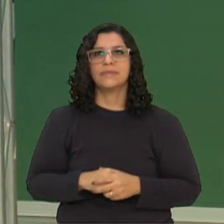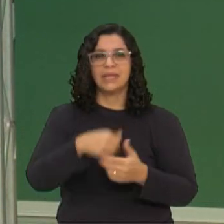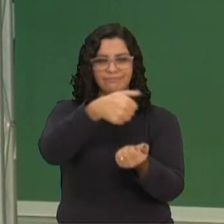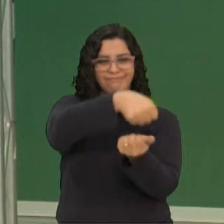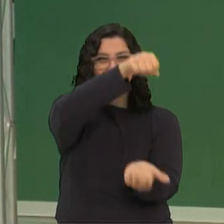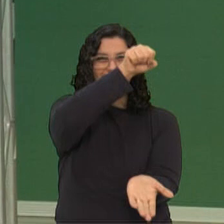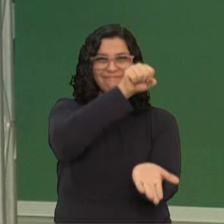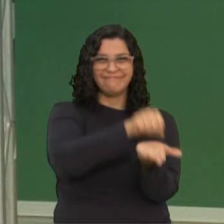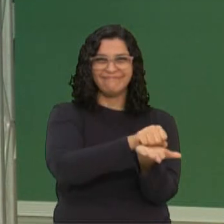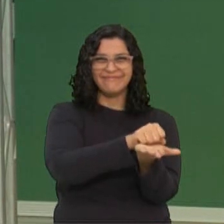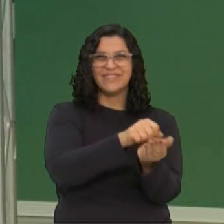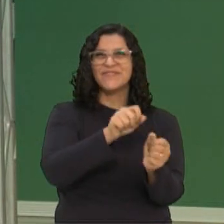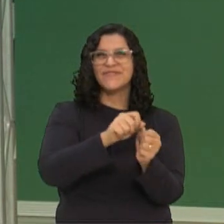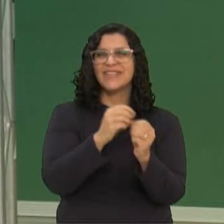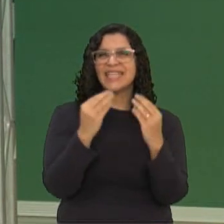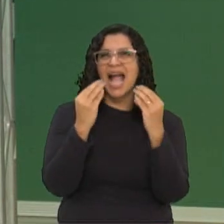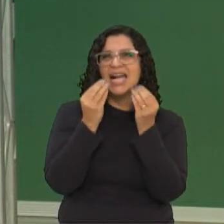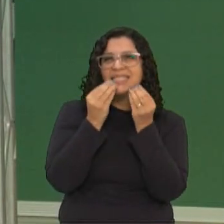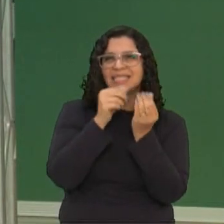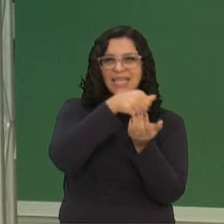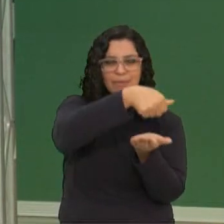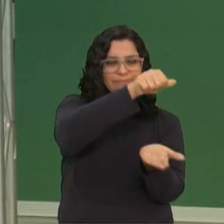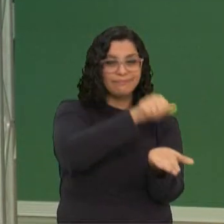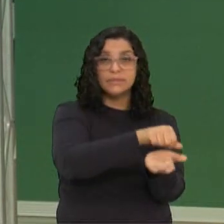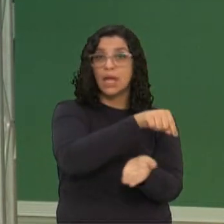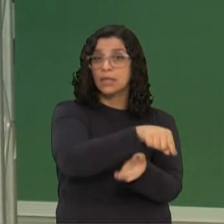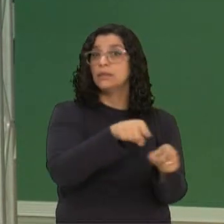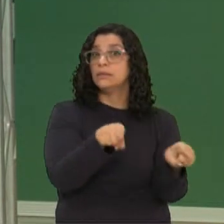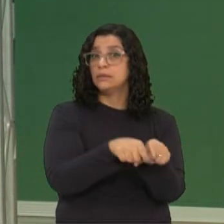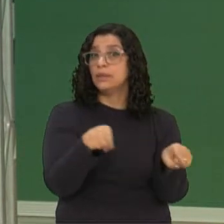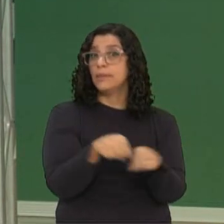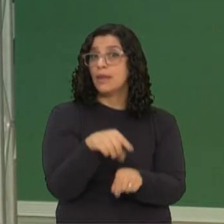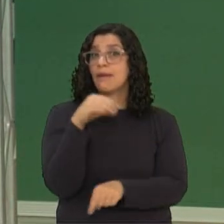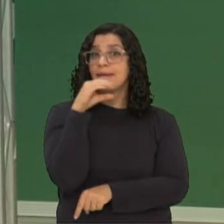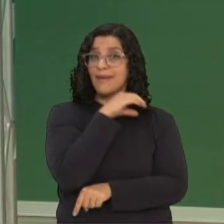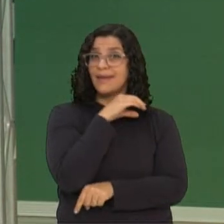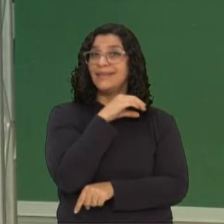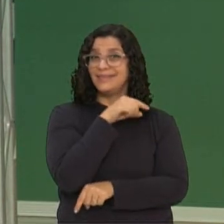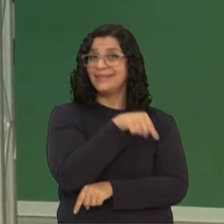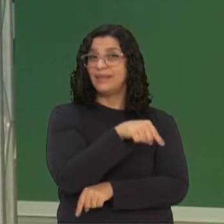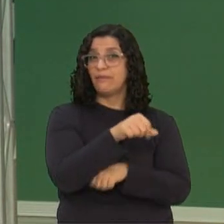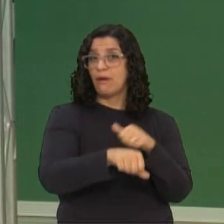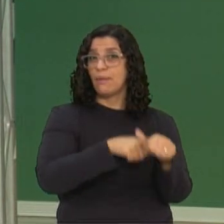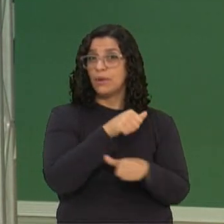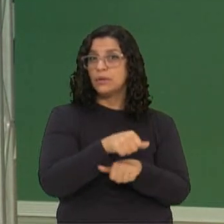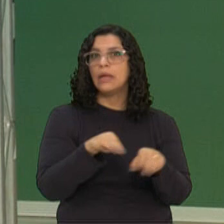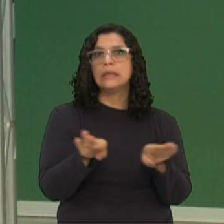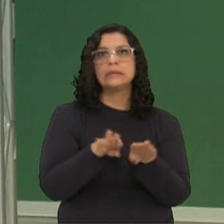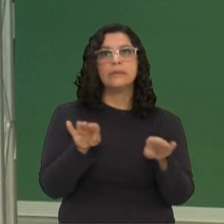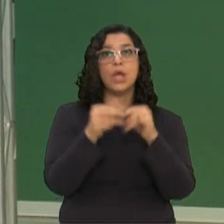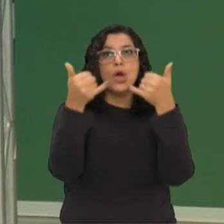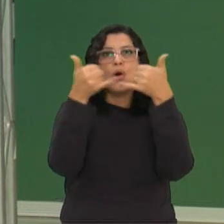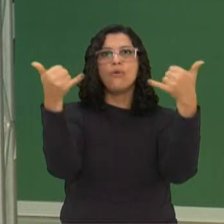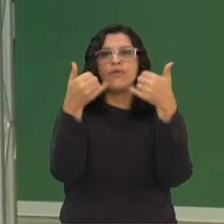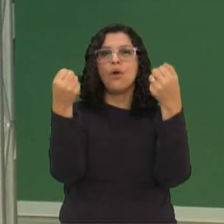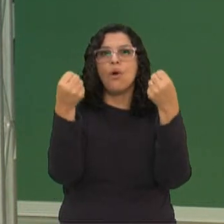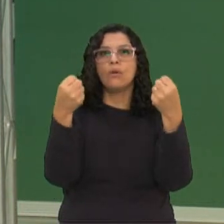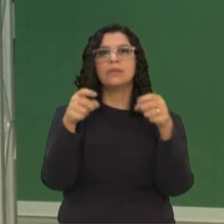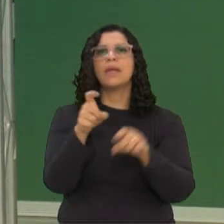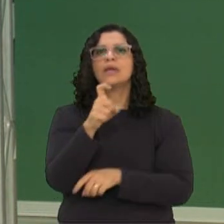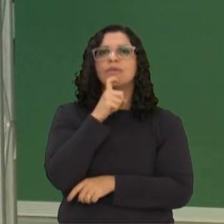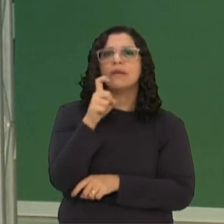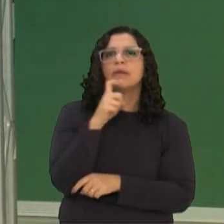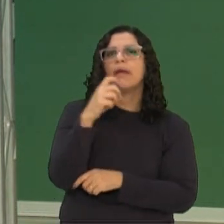sanduicheira, né? Sanduicheira. Ali também o efeito de calor, de geração de calor, vai sobrecarregar. E assim por diante, a